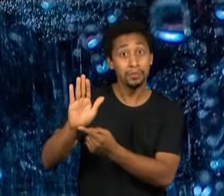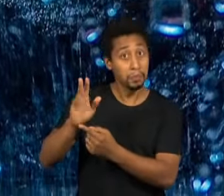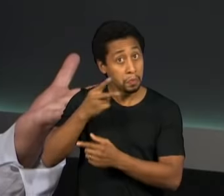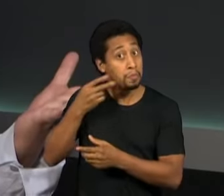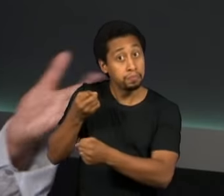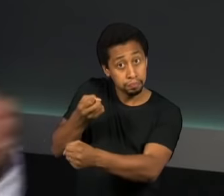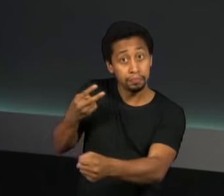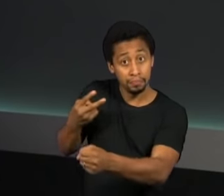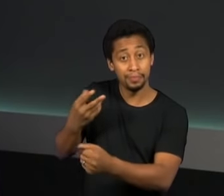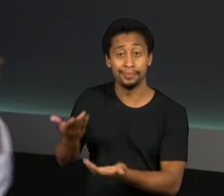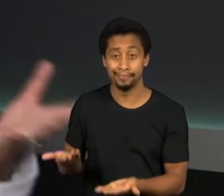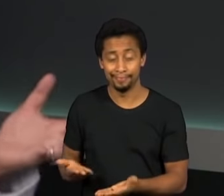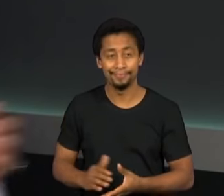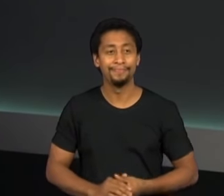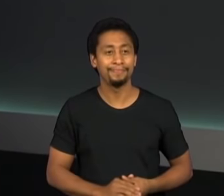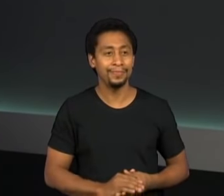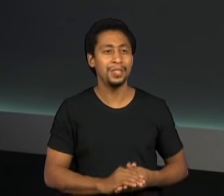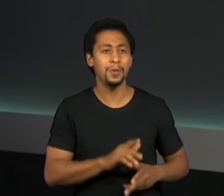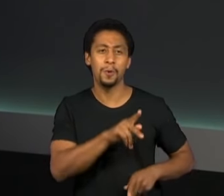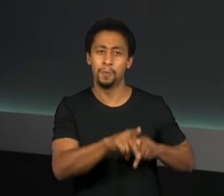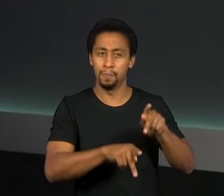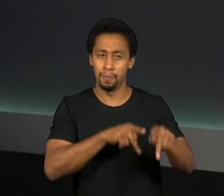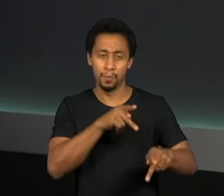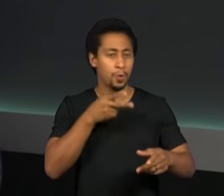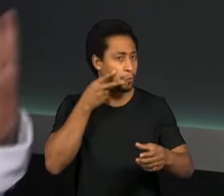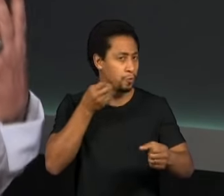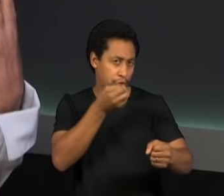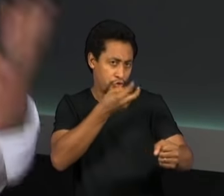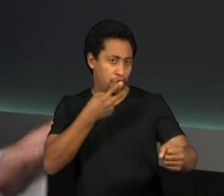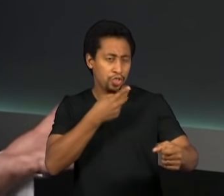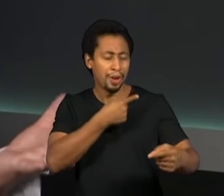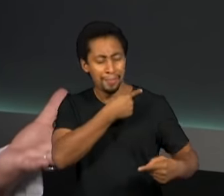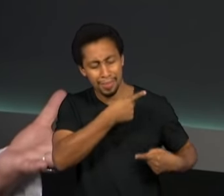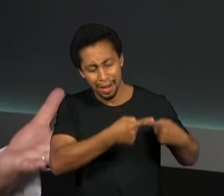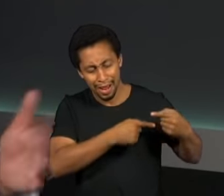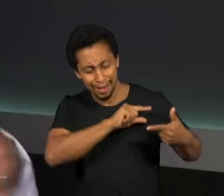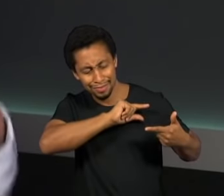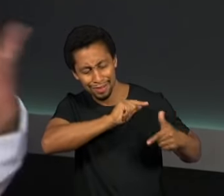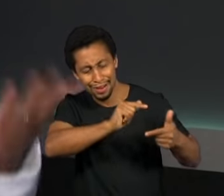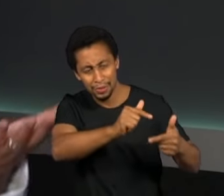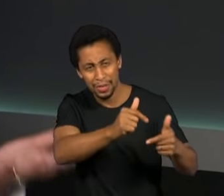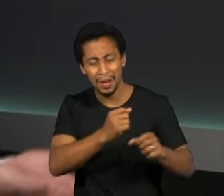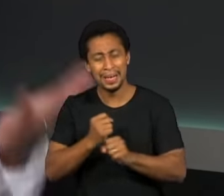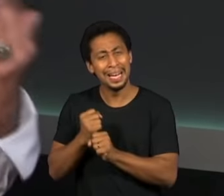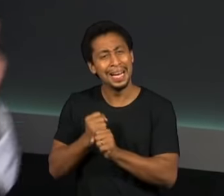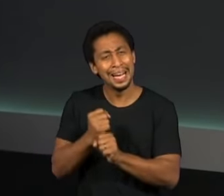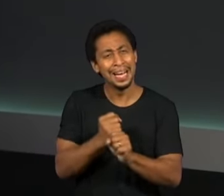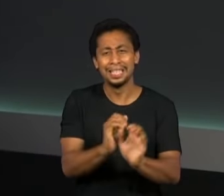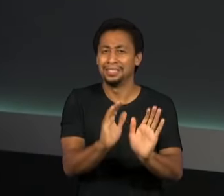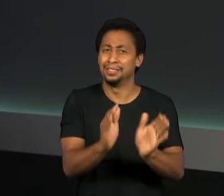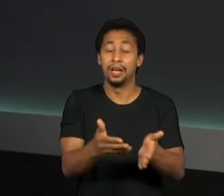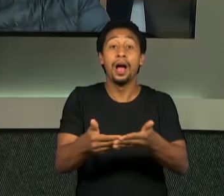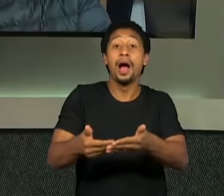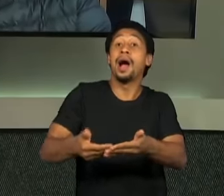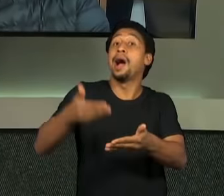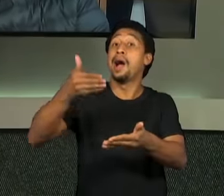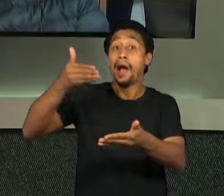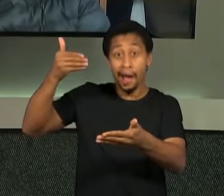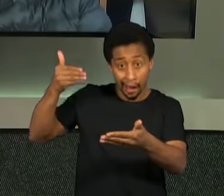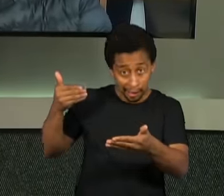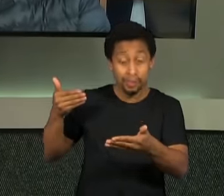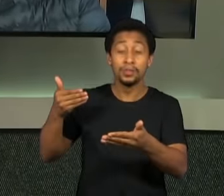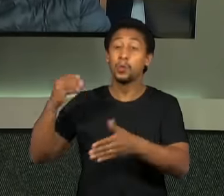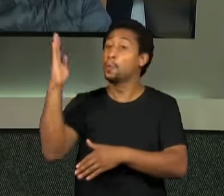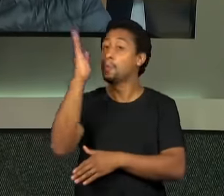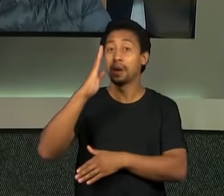Essas populações indígenas tradicionais da floresta estão aqui há muitos anos. Elas estão aqui antes do Estado brasileiro. E